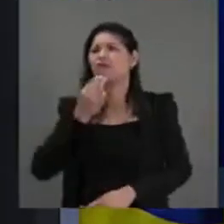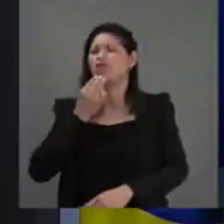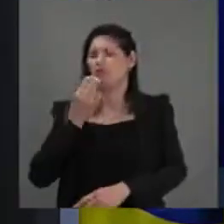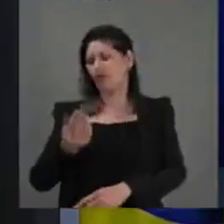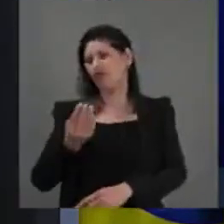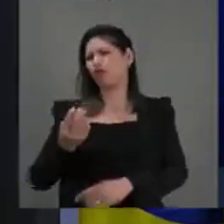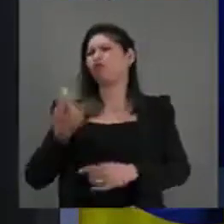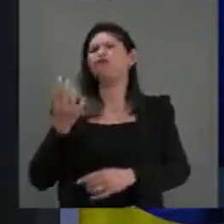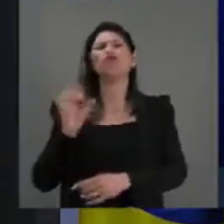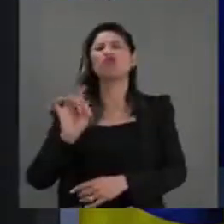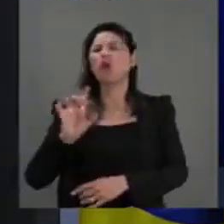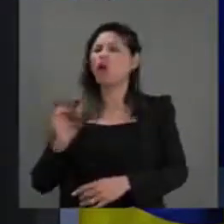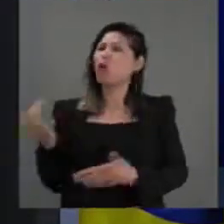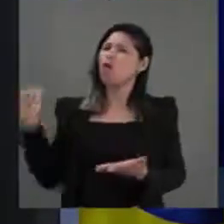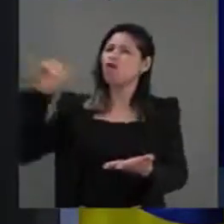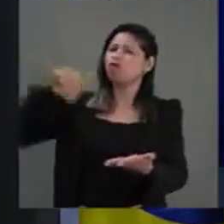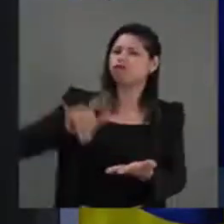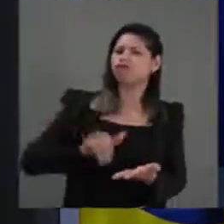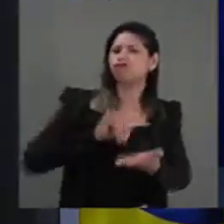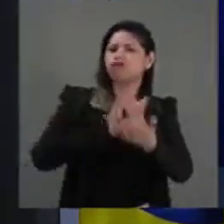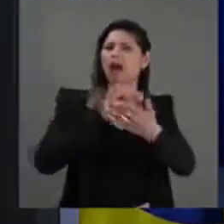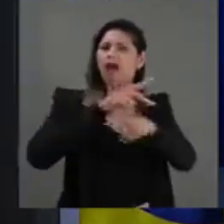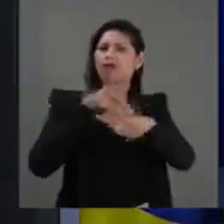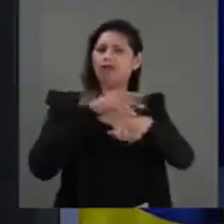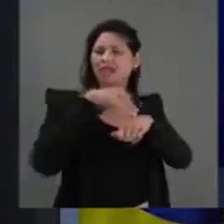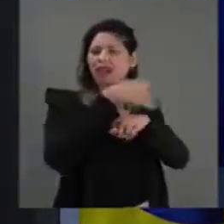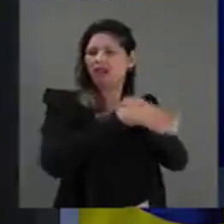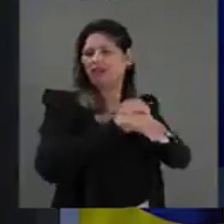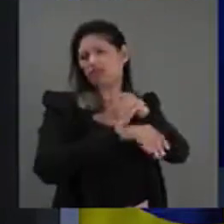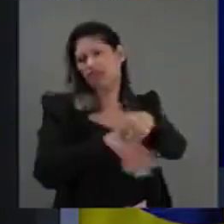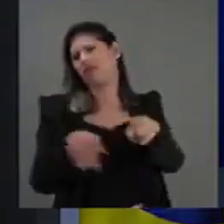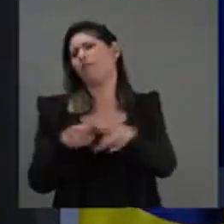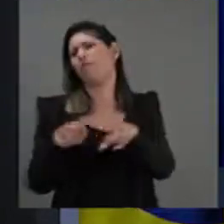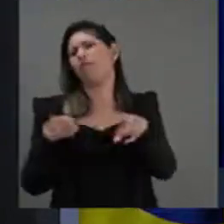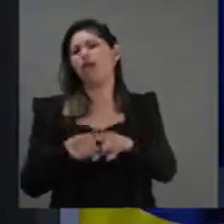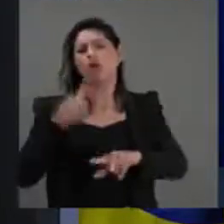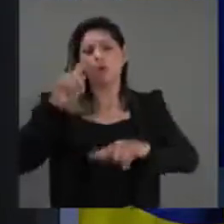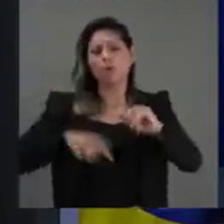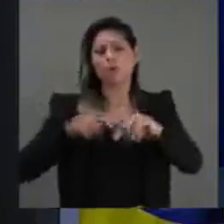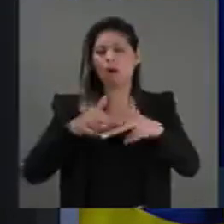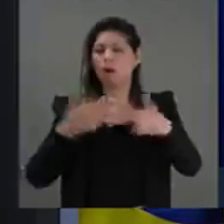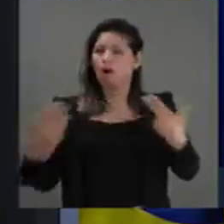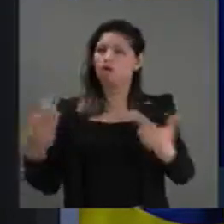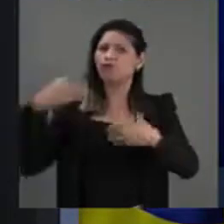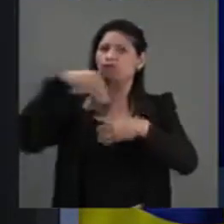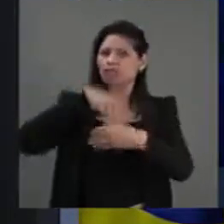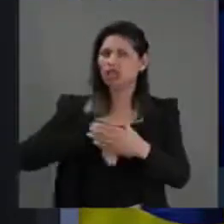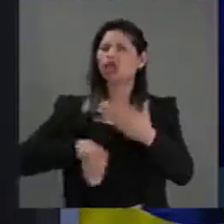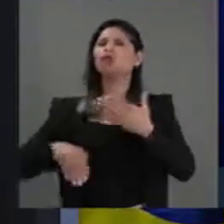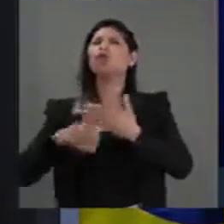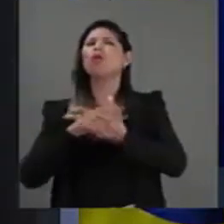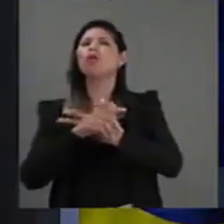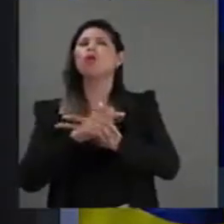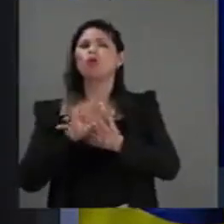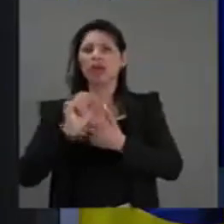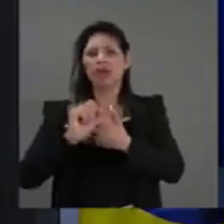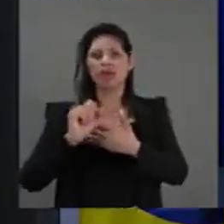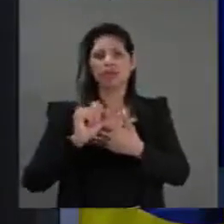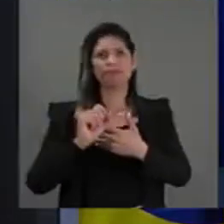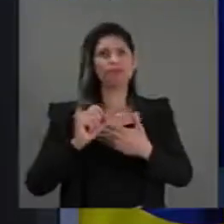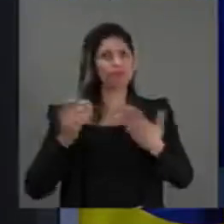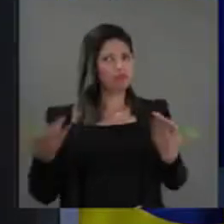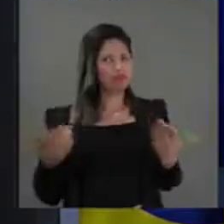Planalto. É esse tipo de governo social que se esperava, que se dizia que era